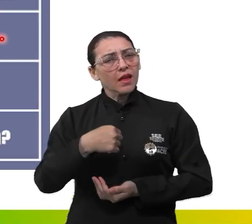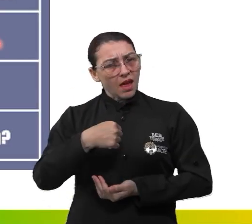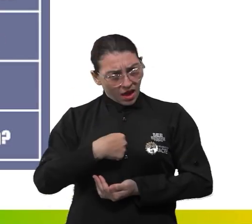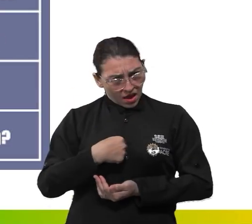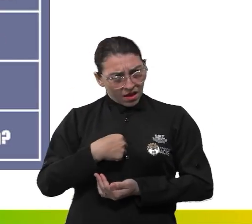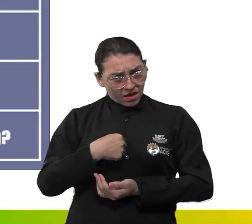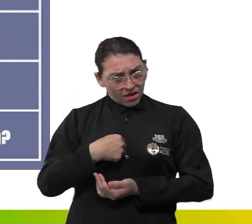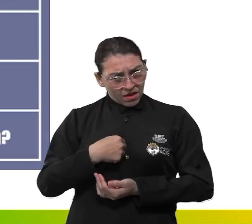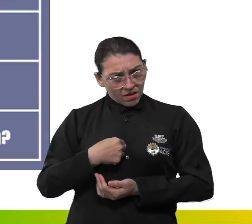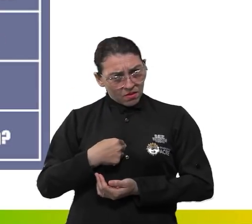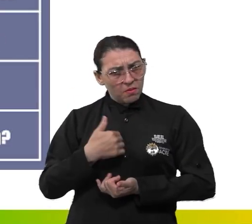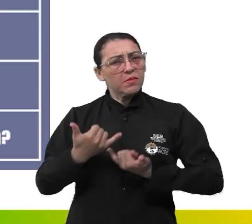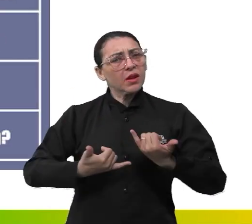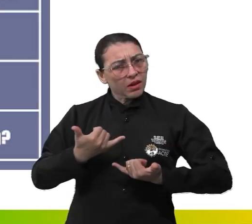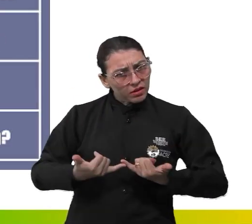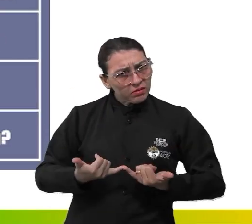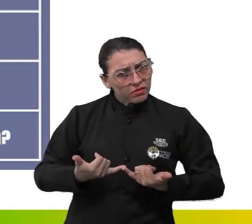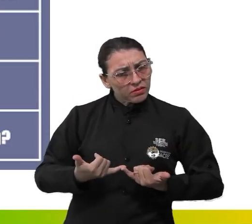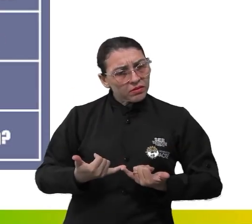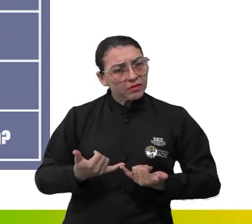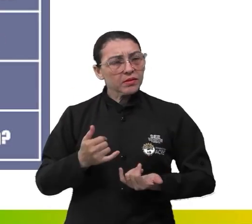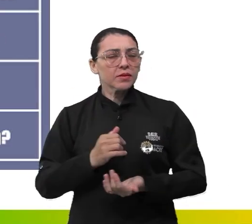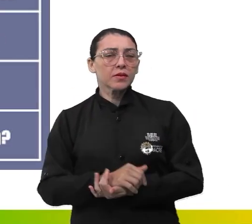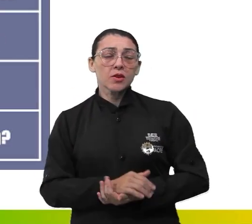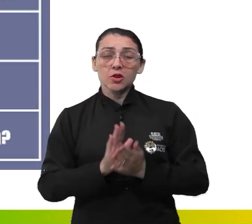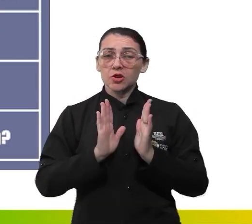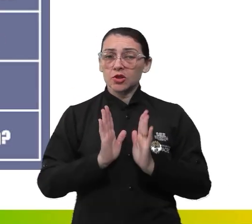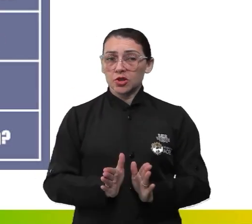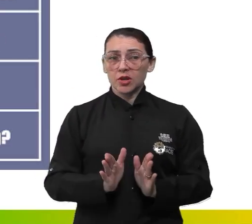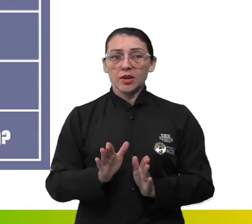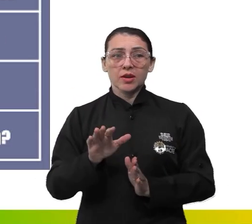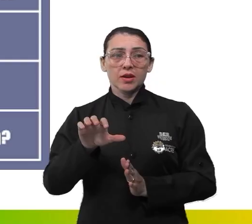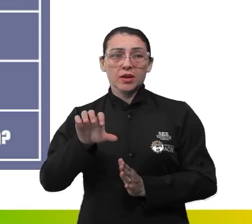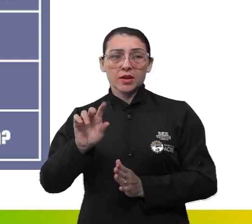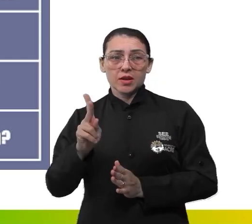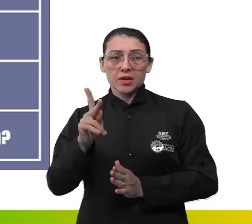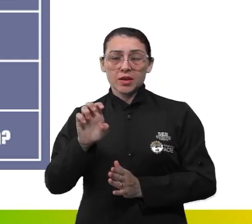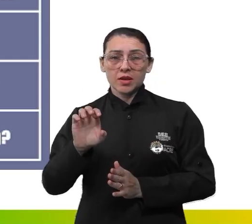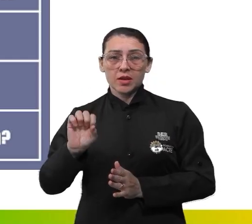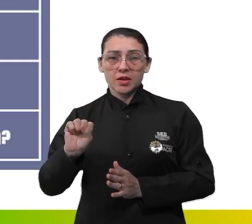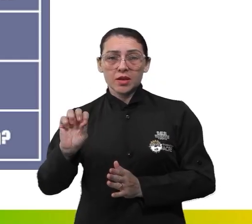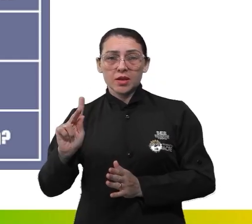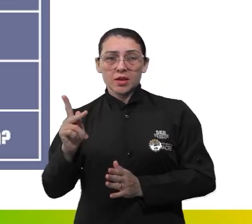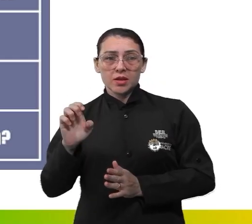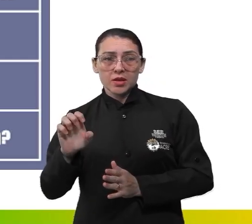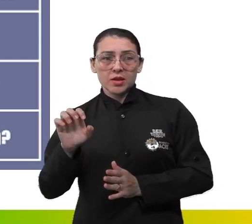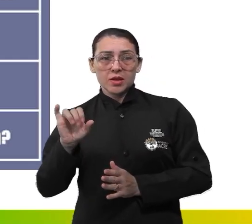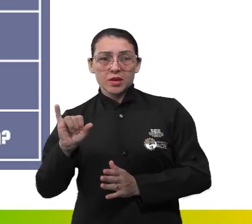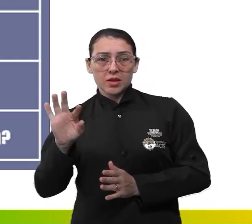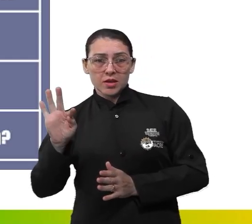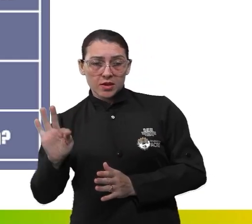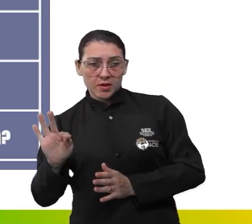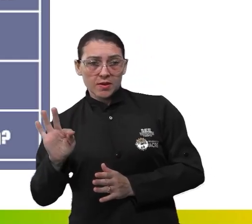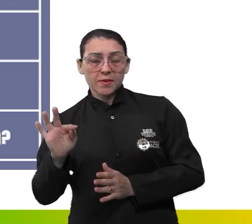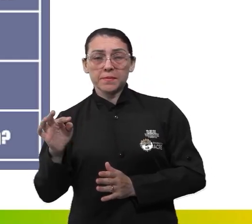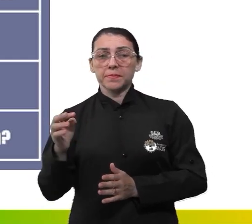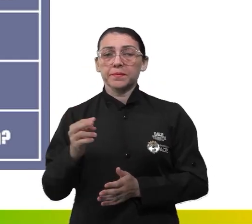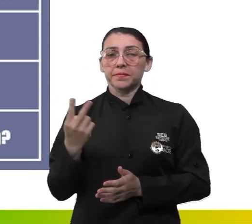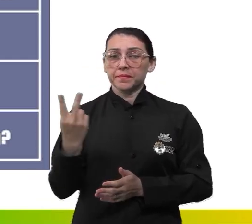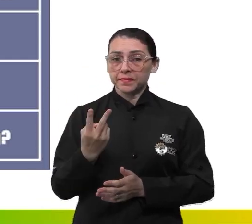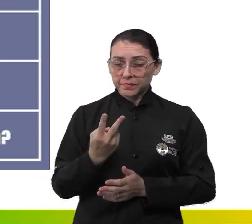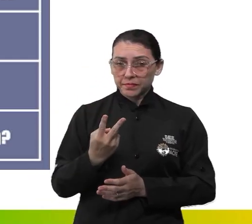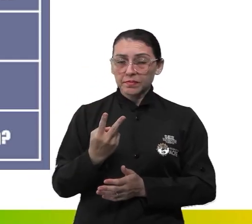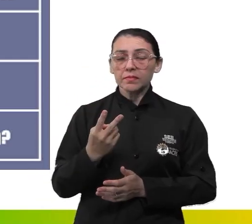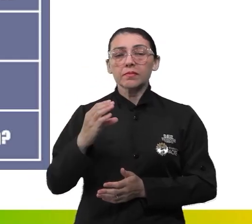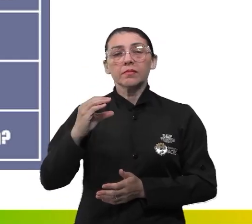estou jogando? Já com as pessoas he, she e it, que são a segunda